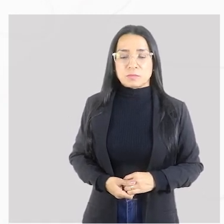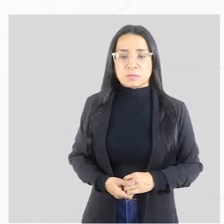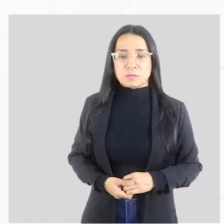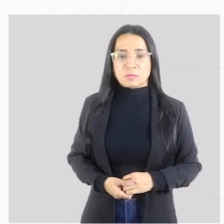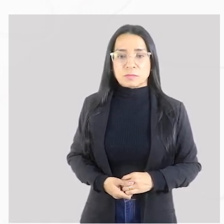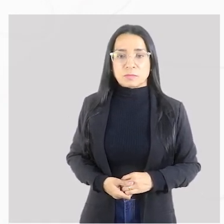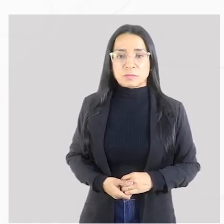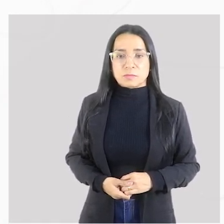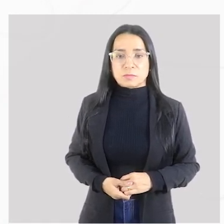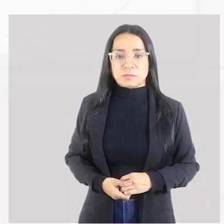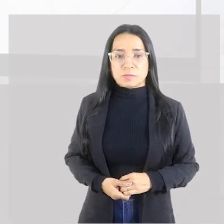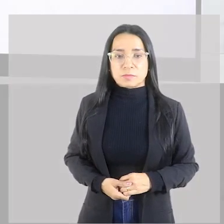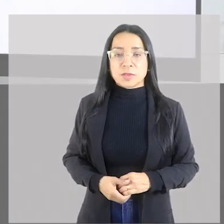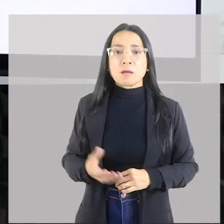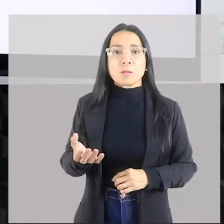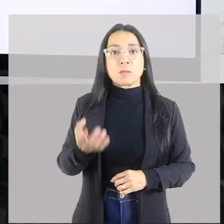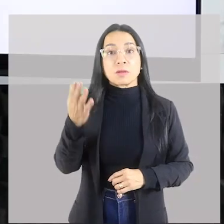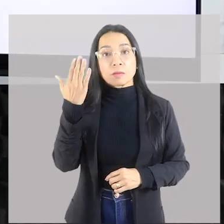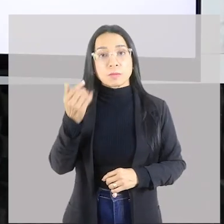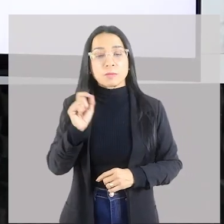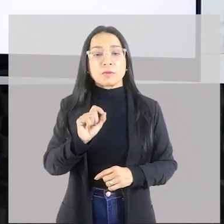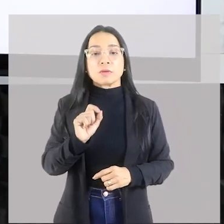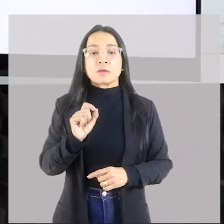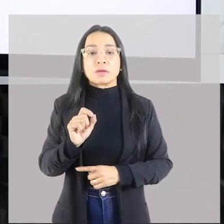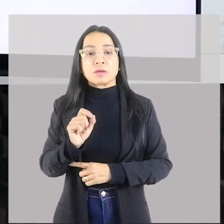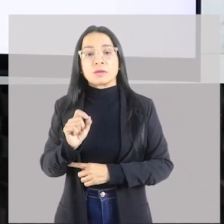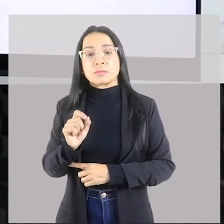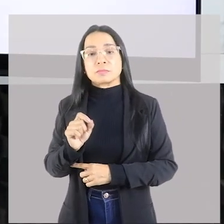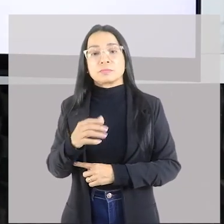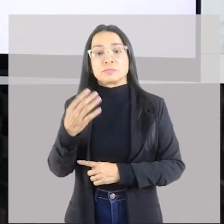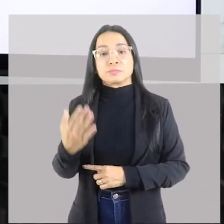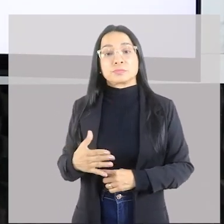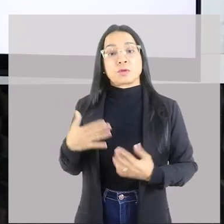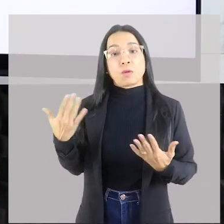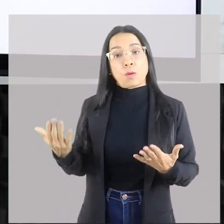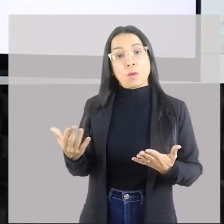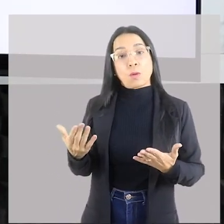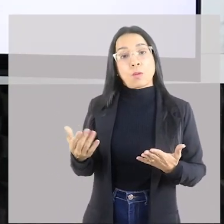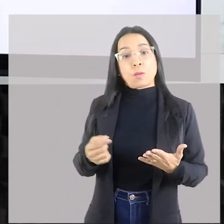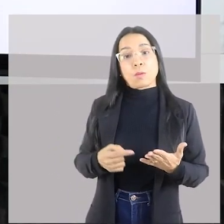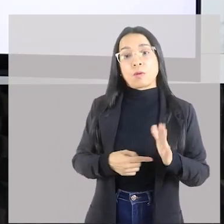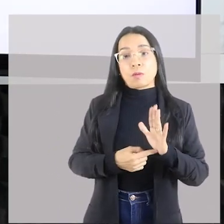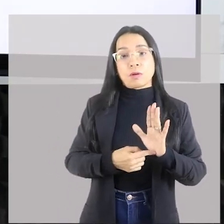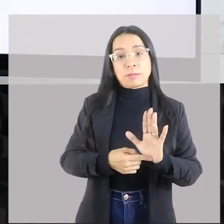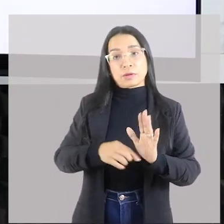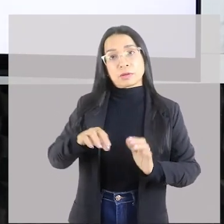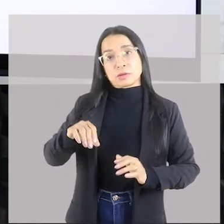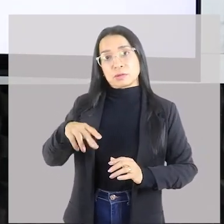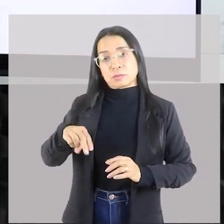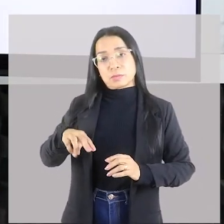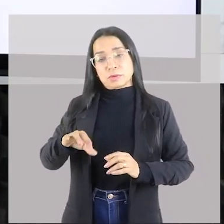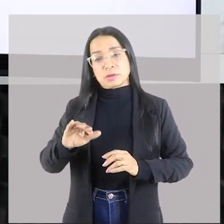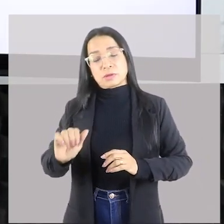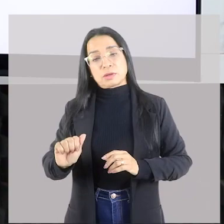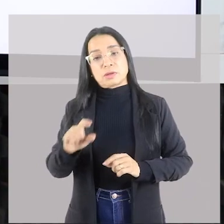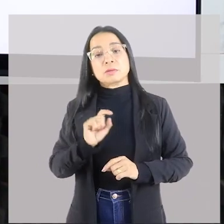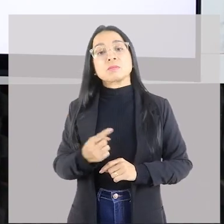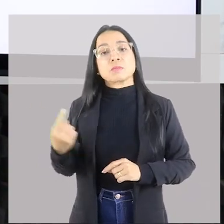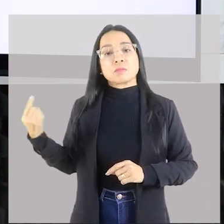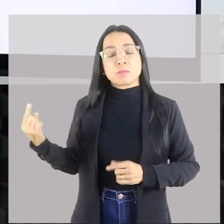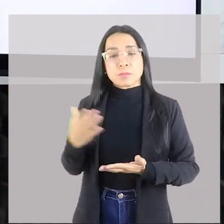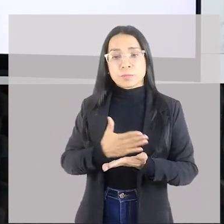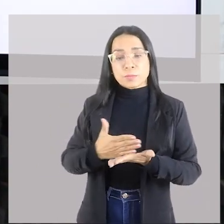Dados os compostos abaixo, o que ele quer saber? Qual apresenta isomeria cis-trans? Eu quero saber quem apresenta isomeria cis-trans. Vamos